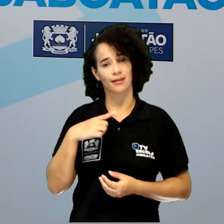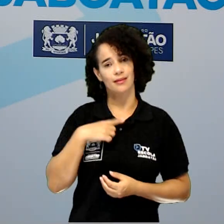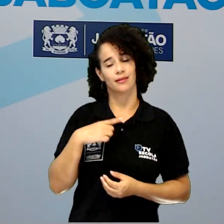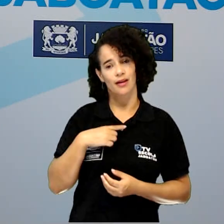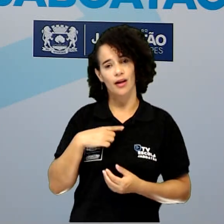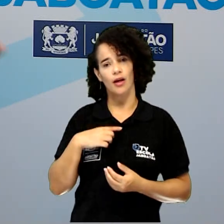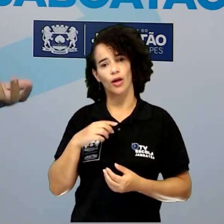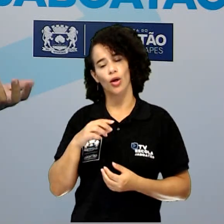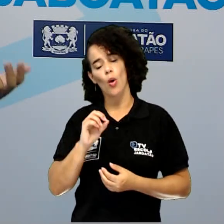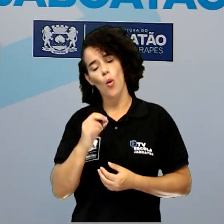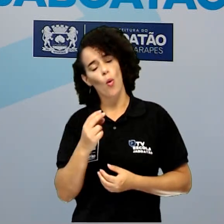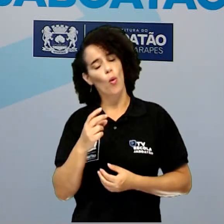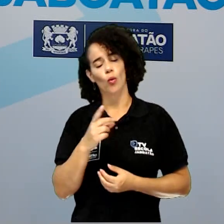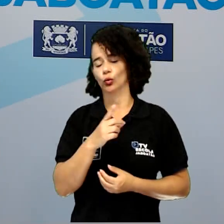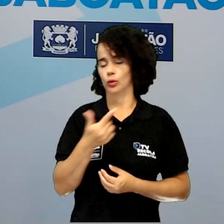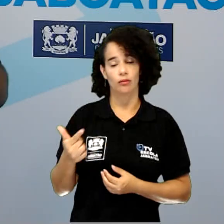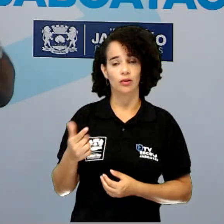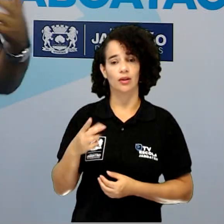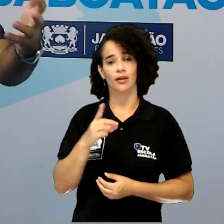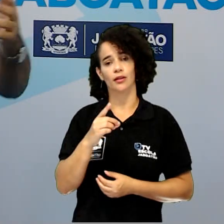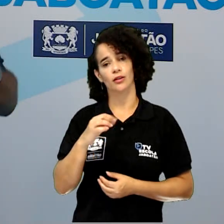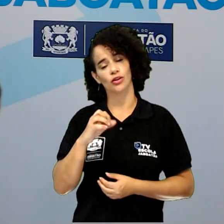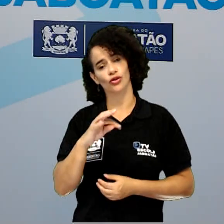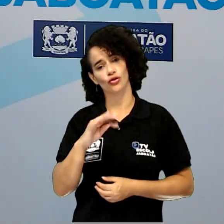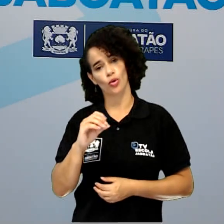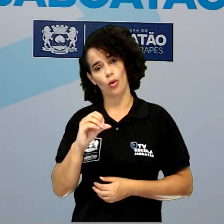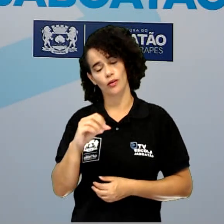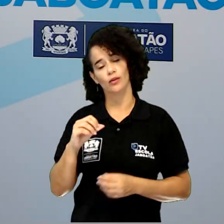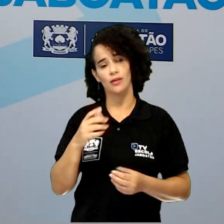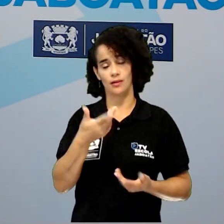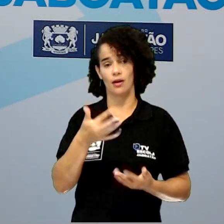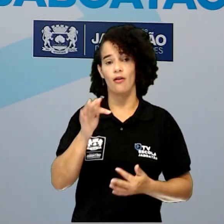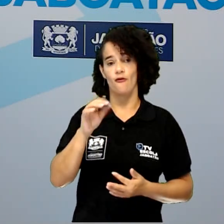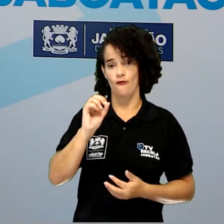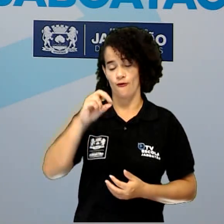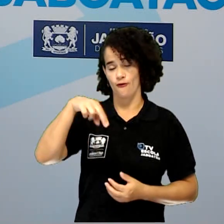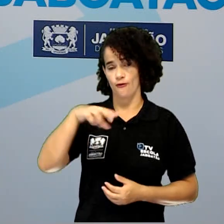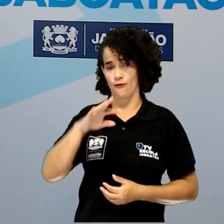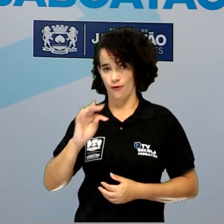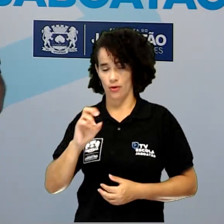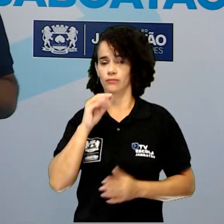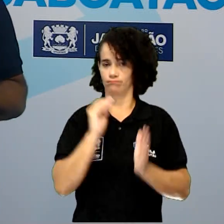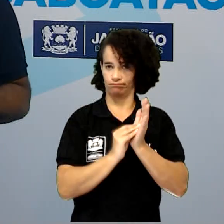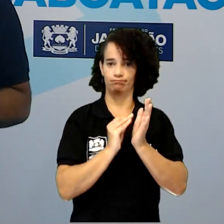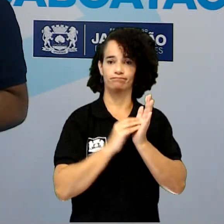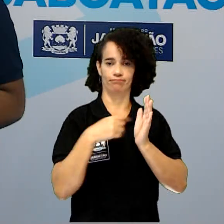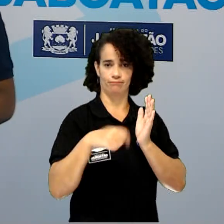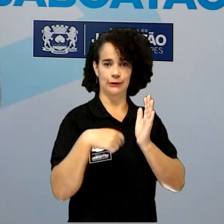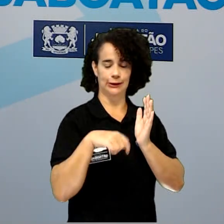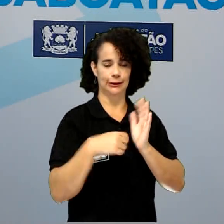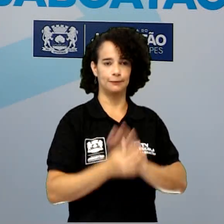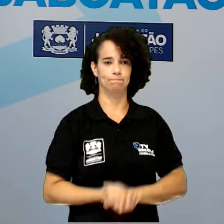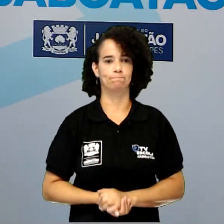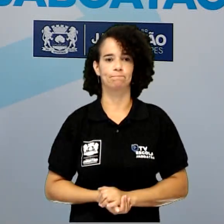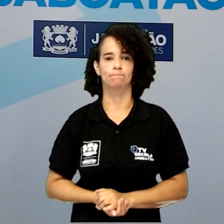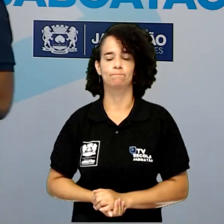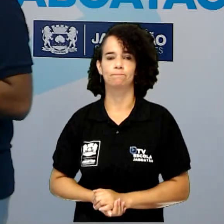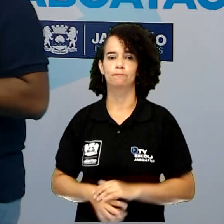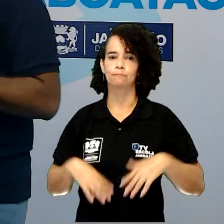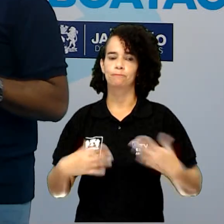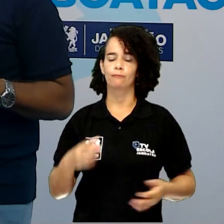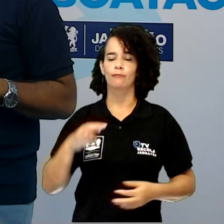distorção, se está ou não mais adequado, e a fonte está lá sempre presente. Bem, no caso dos